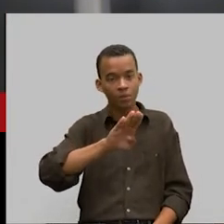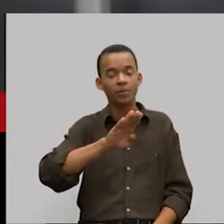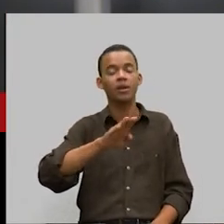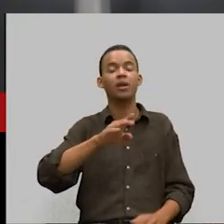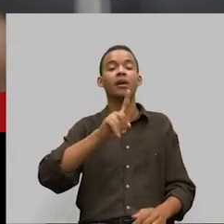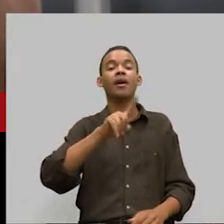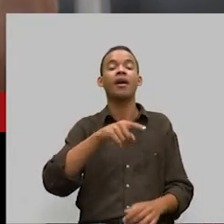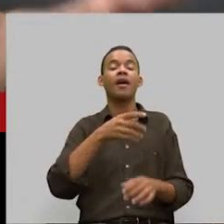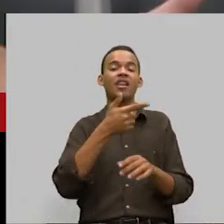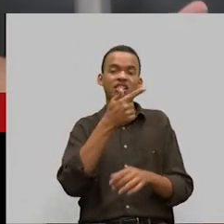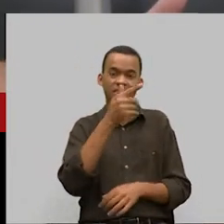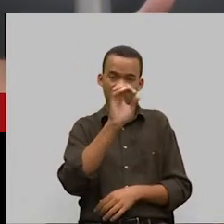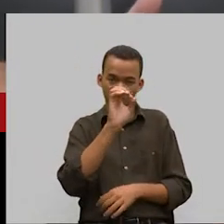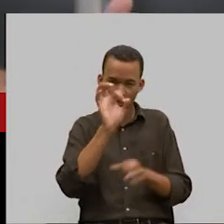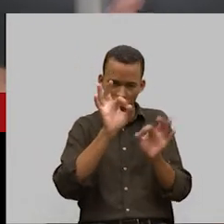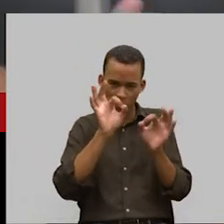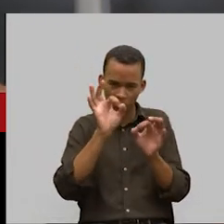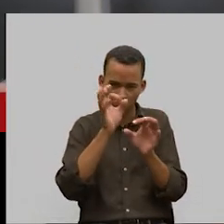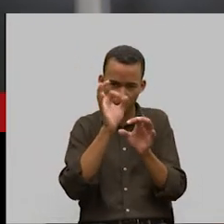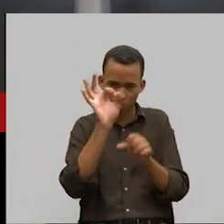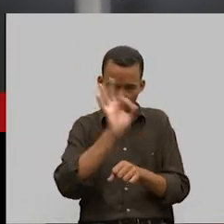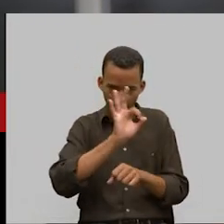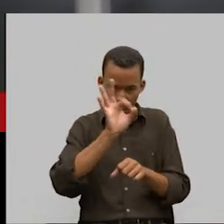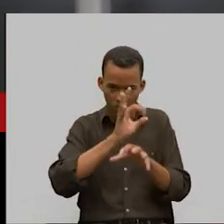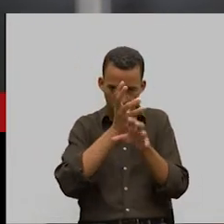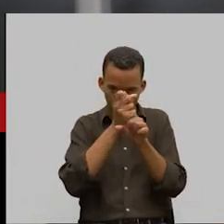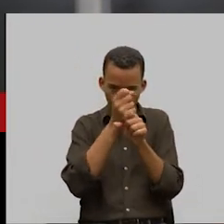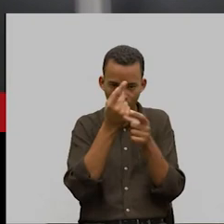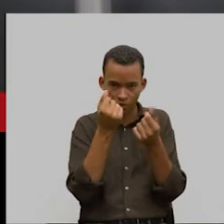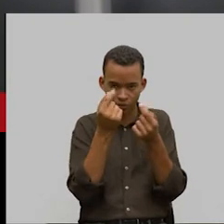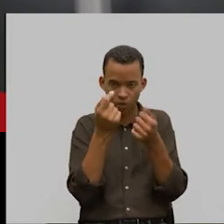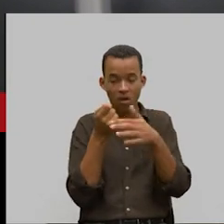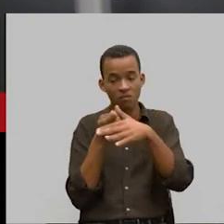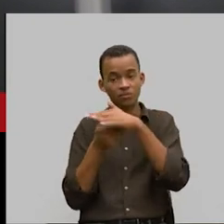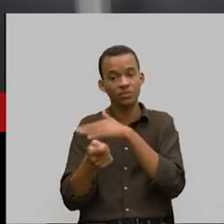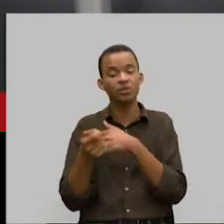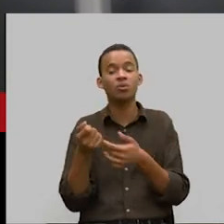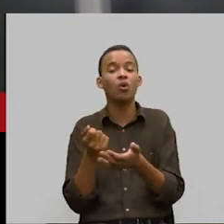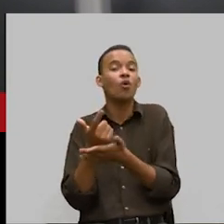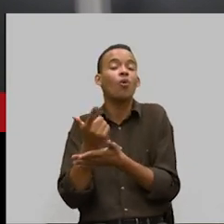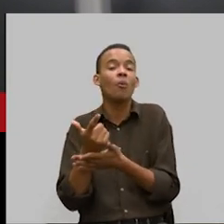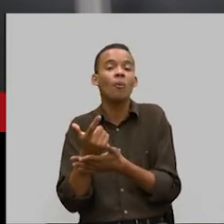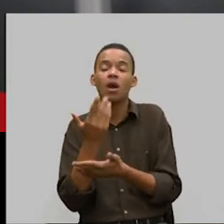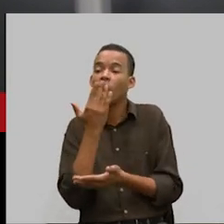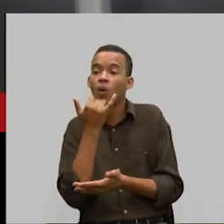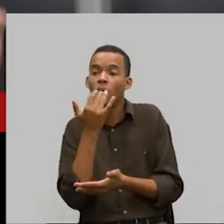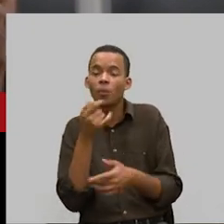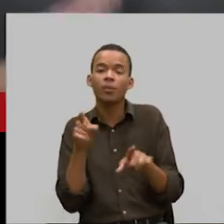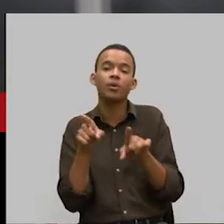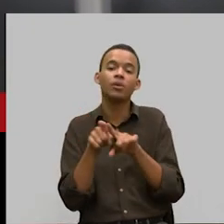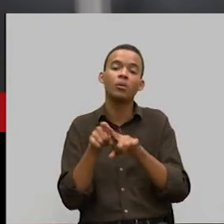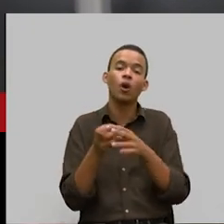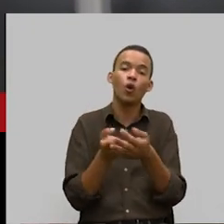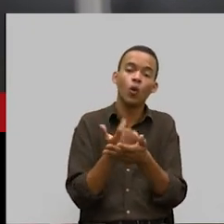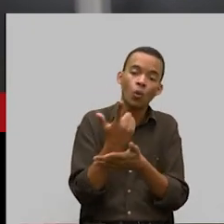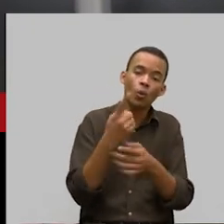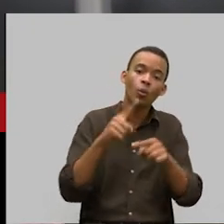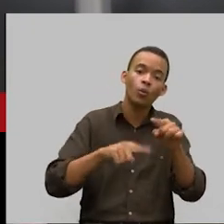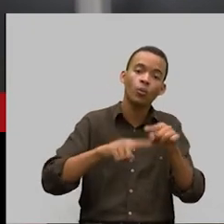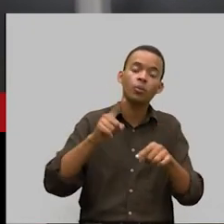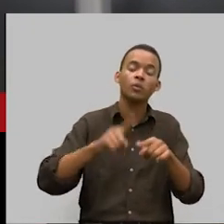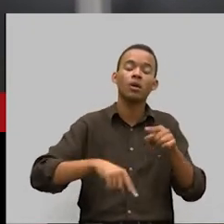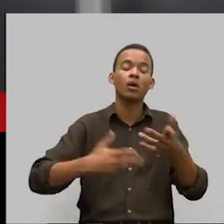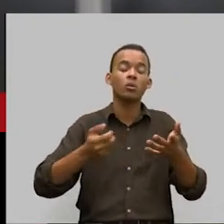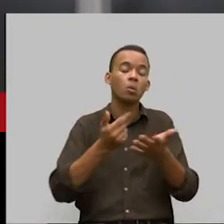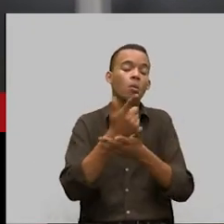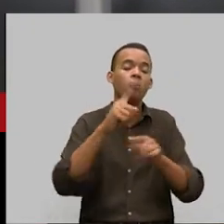panela mas a função do do outro estado também é dar o dinheiro para comprar alimentação não adianta nada a gente comprar a panela